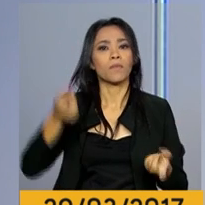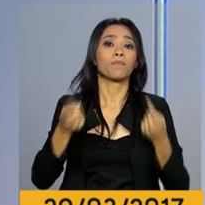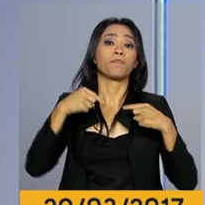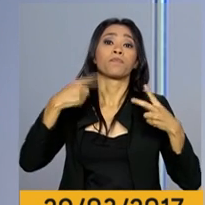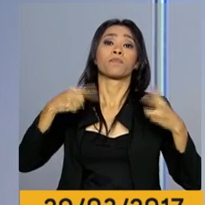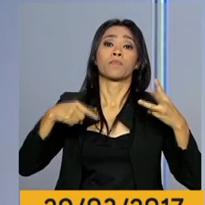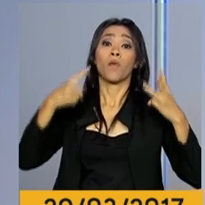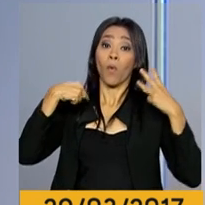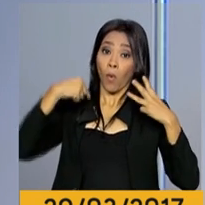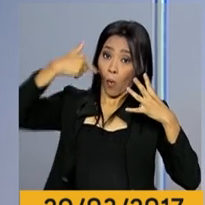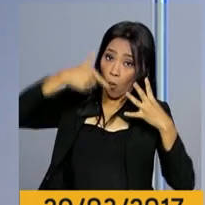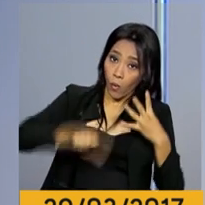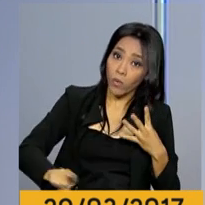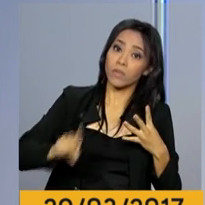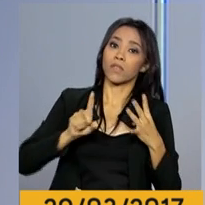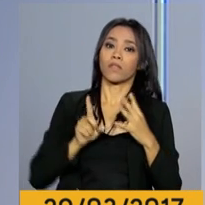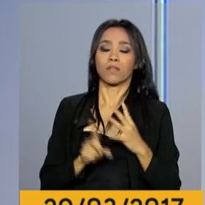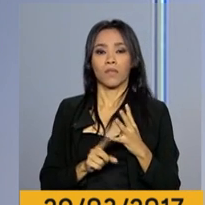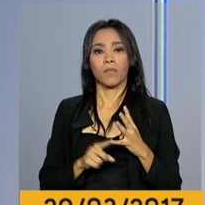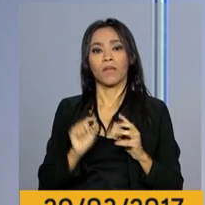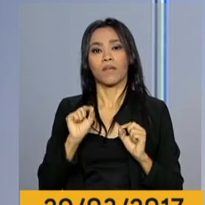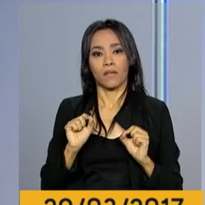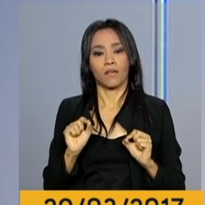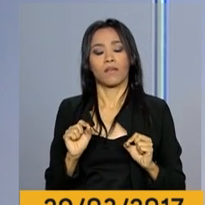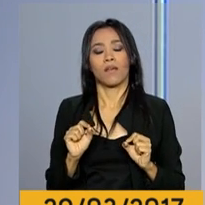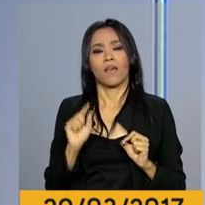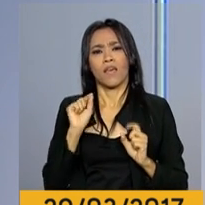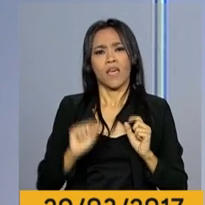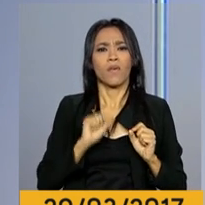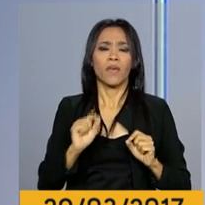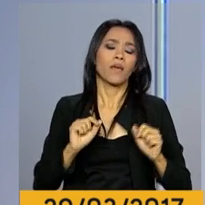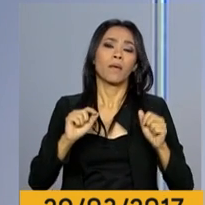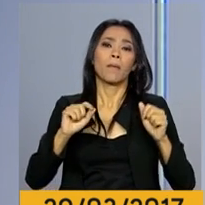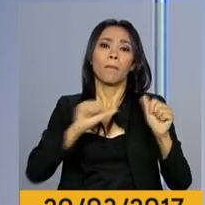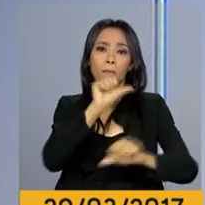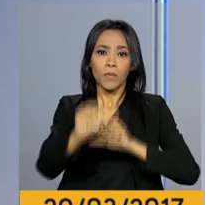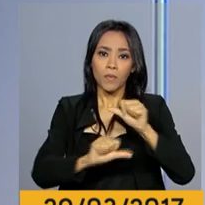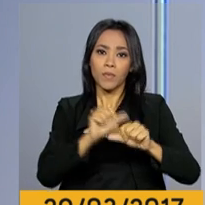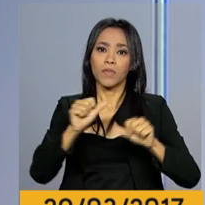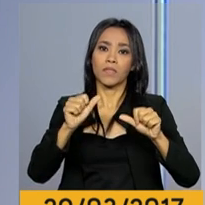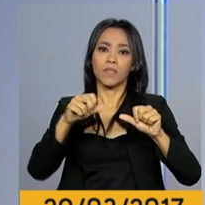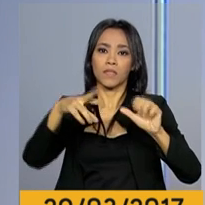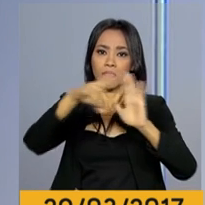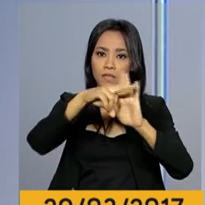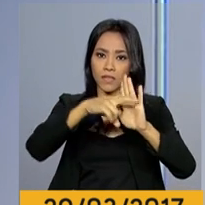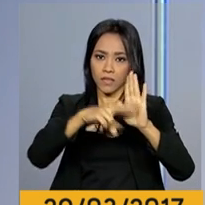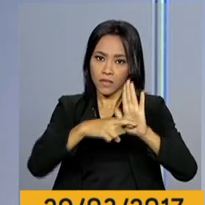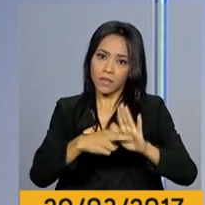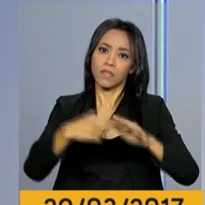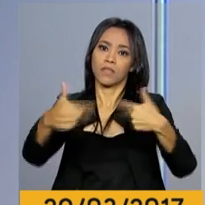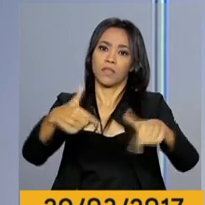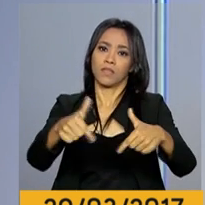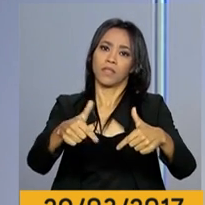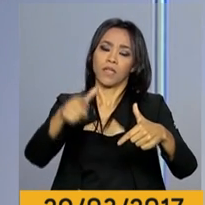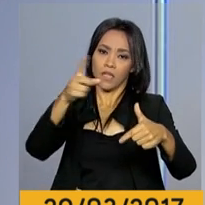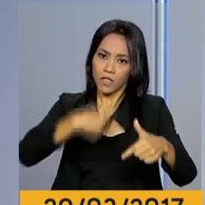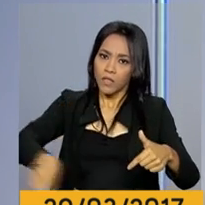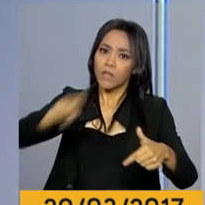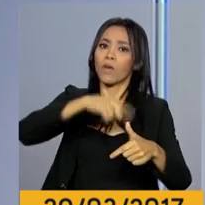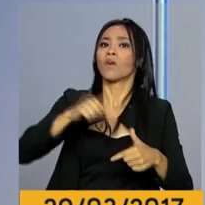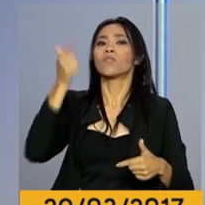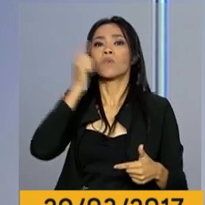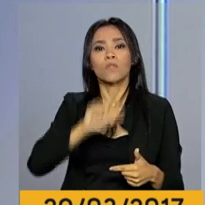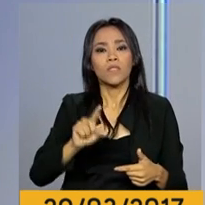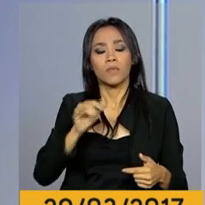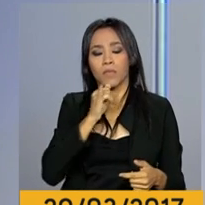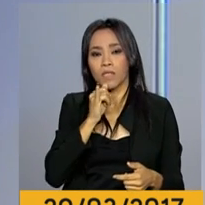programa volto a dizer é a modernização da legislação trabalhista que nós conseguimos também uma coisa extraordinária do